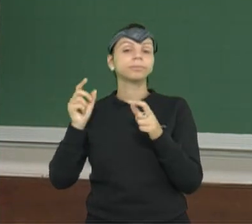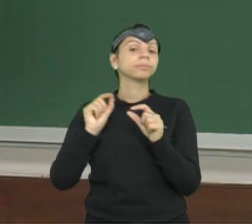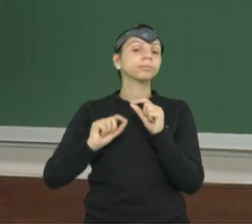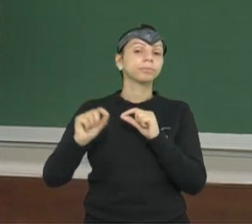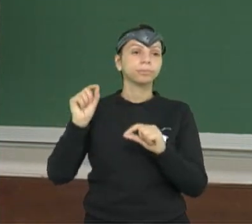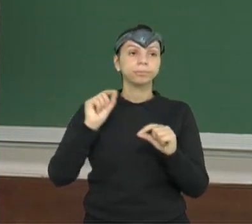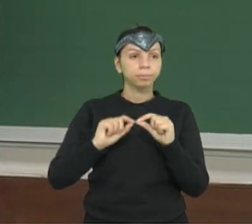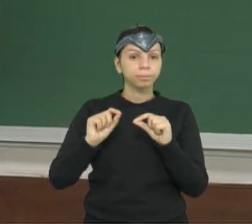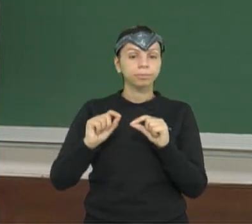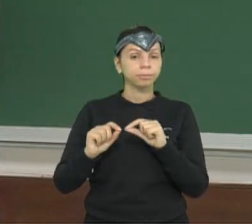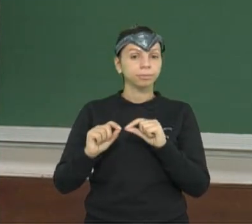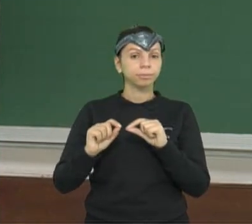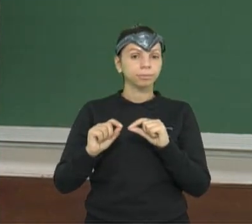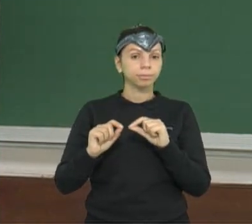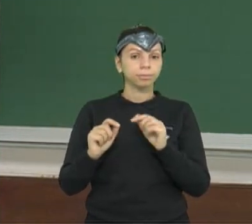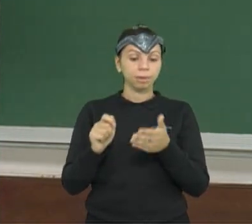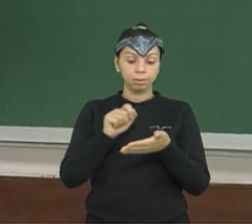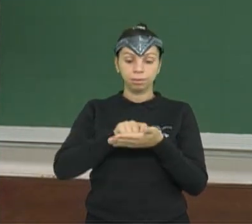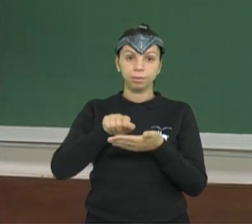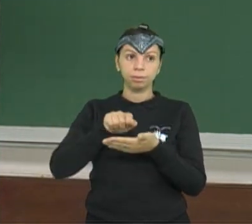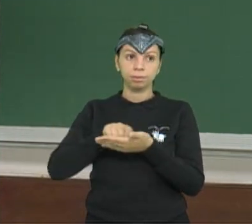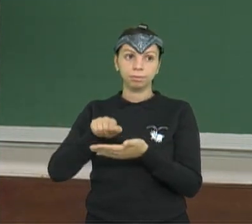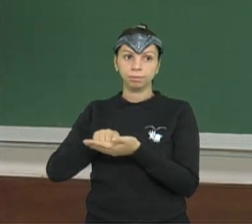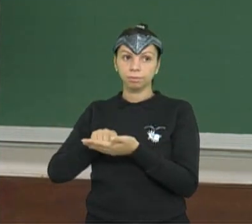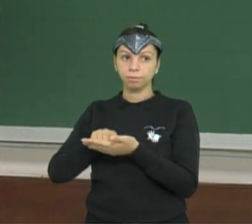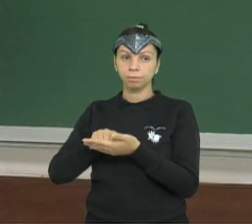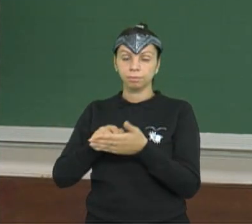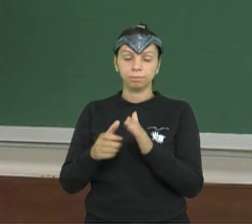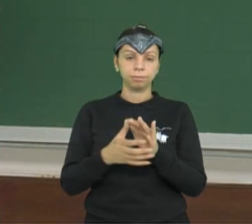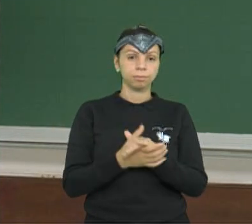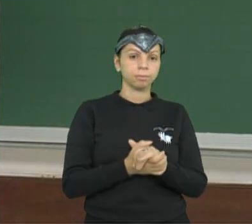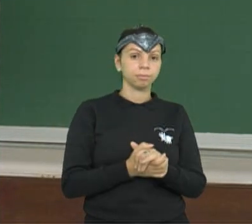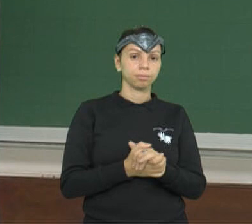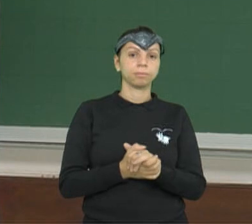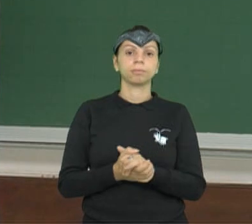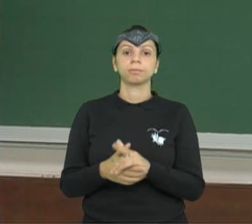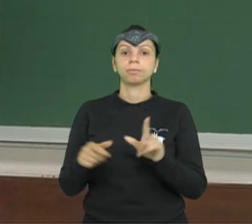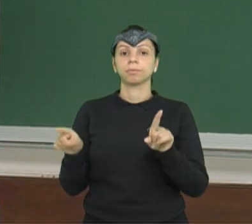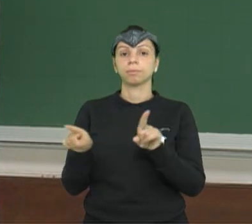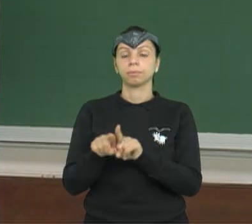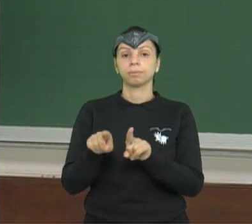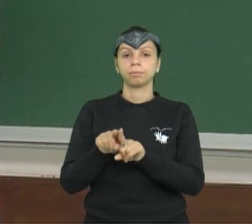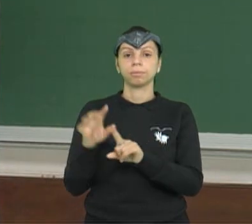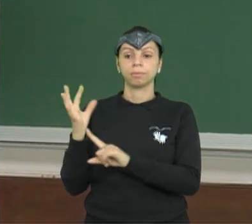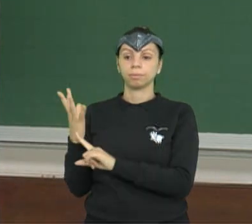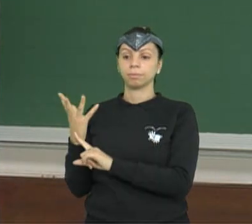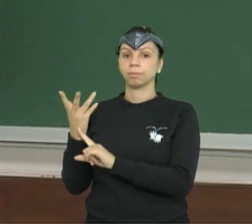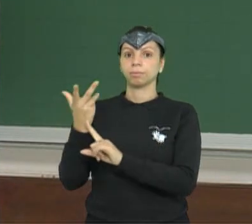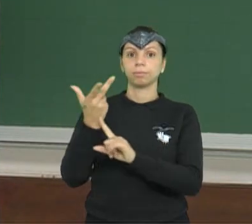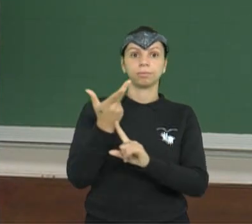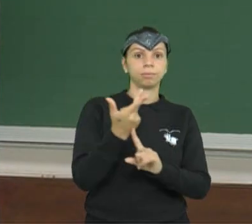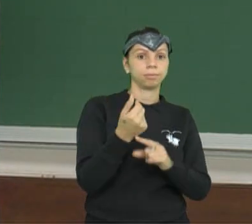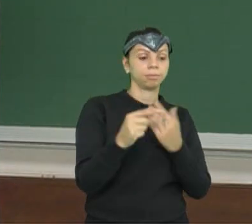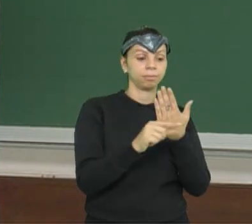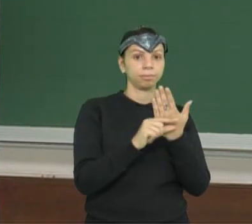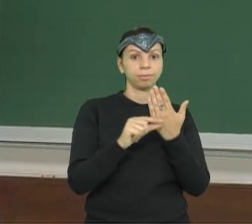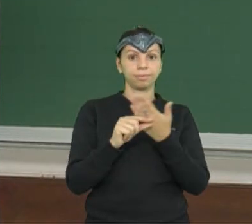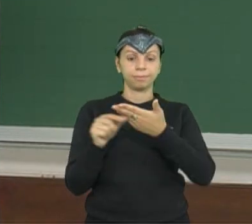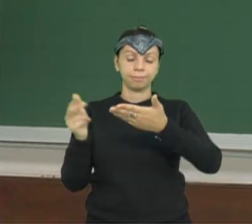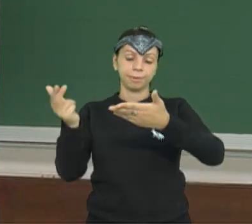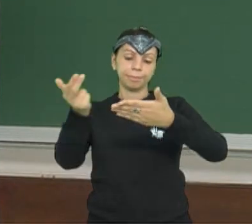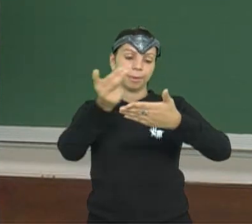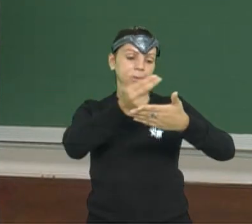faz. Writer, escritor. Comic artist, ele é um artista, né? Que faz